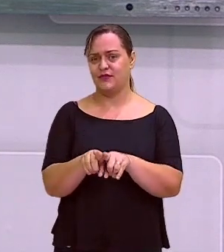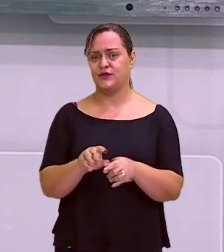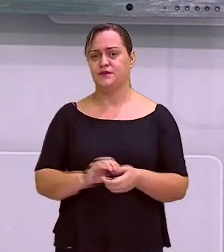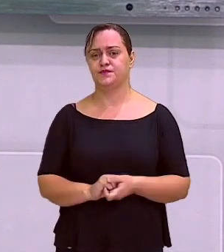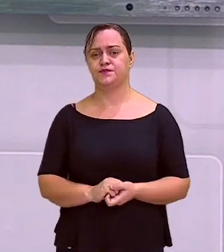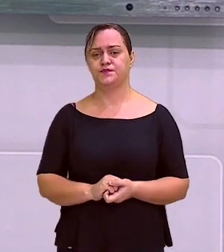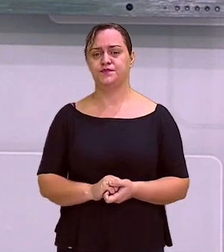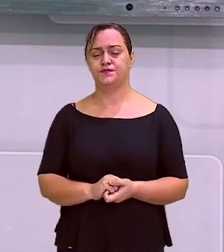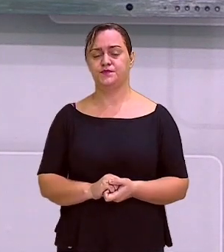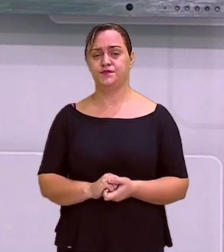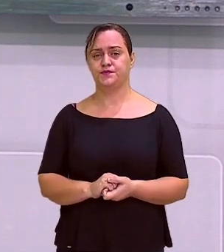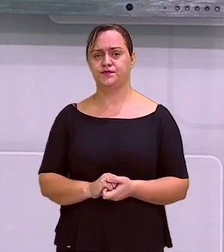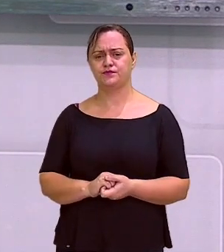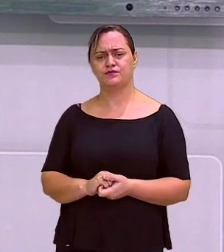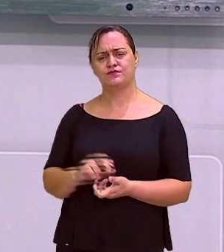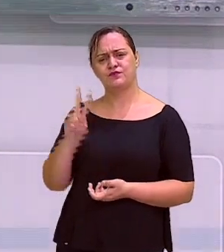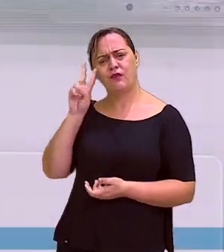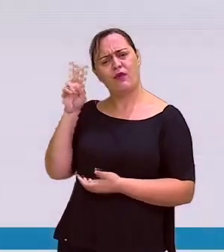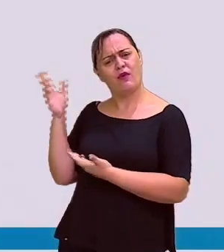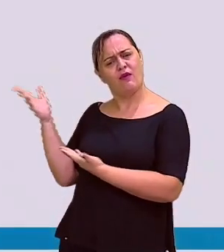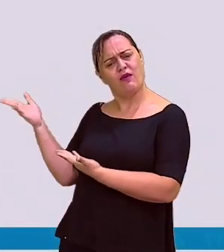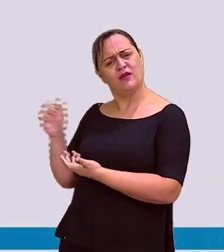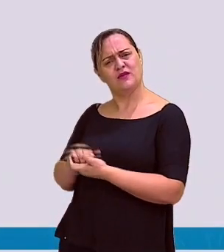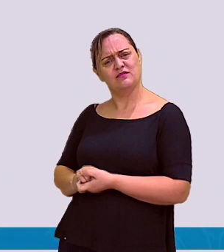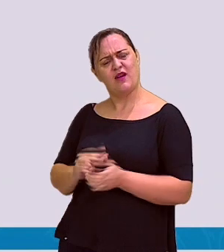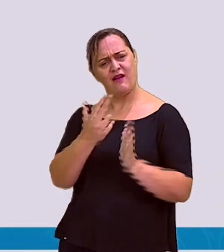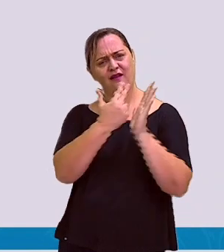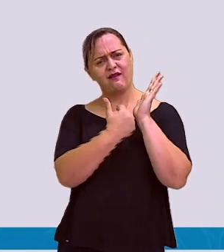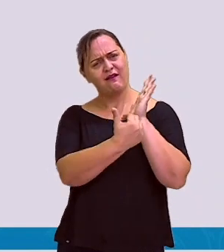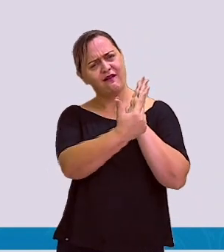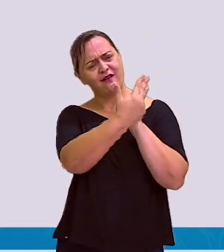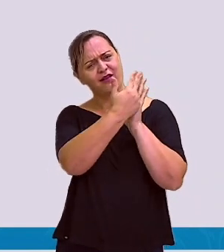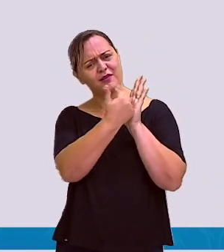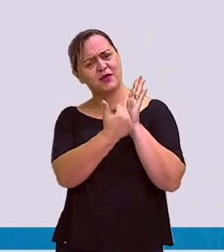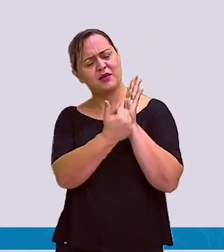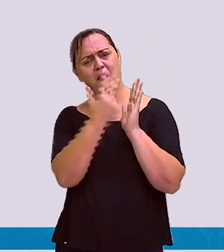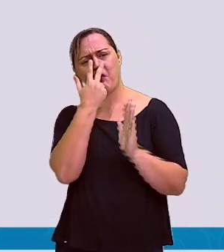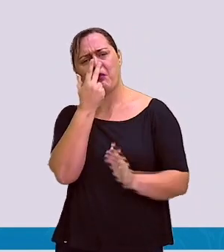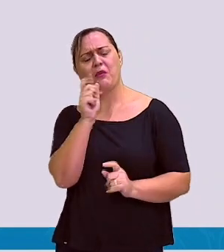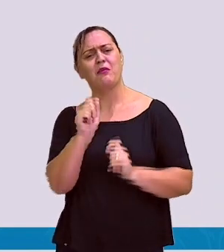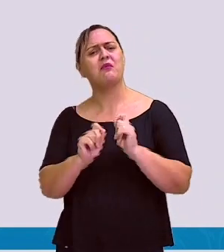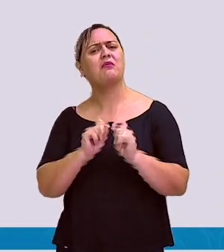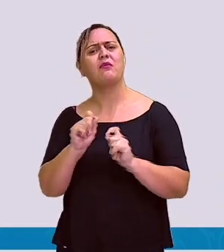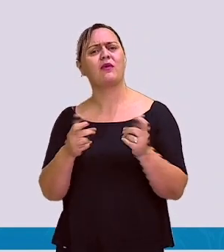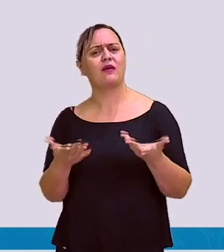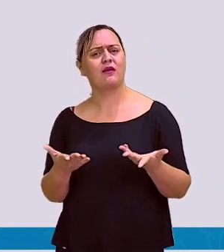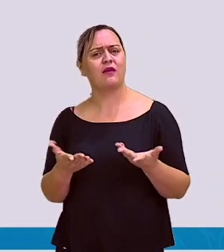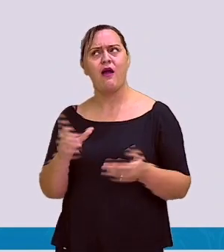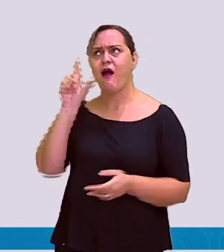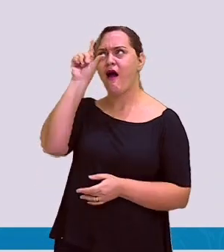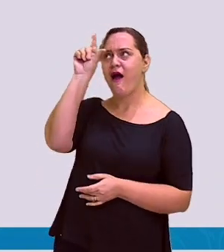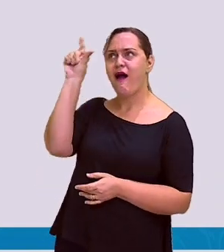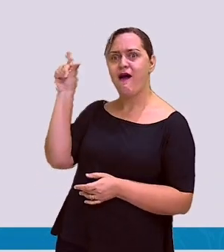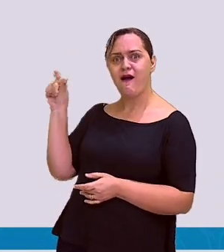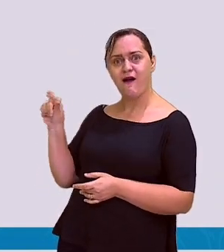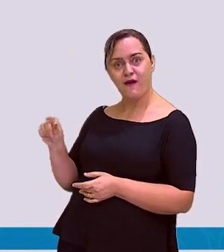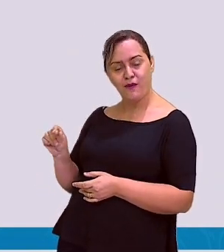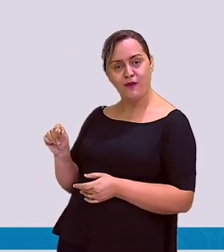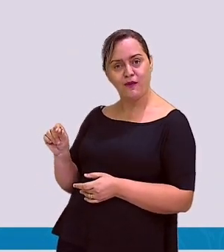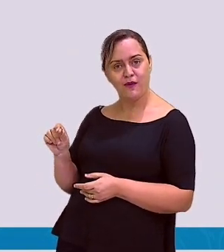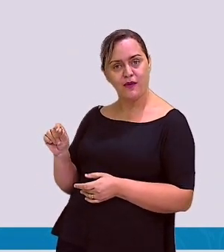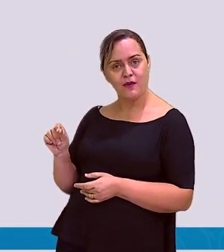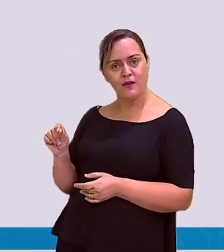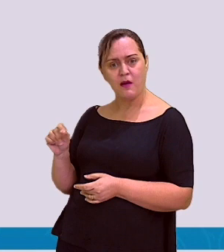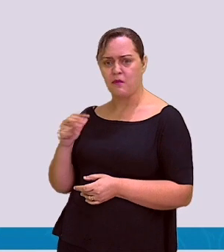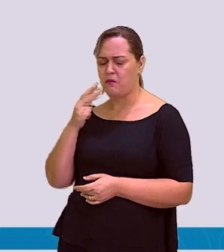O mundo preto e branco. Olha para essa imagem. Ela parece o quê? A lua, professora. Mas tem uma pessoa ali,